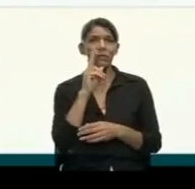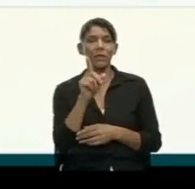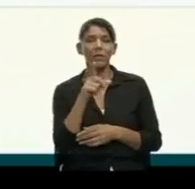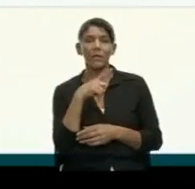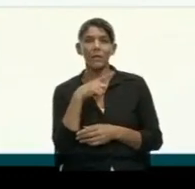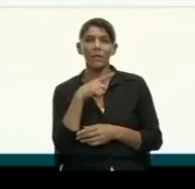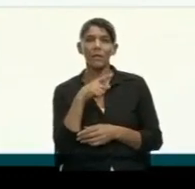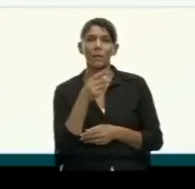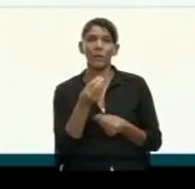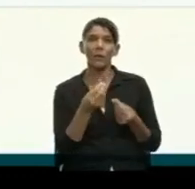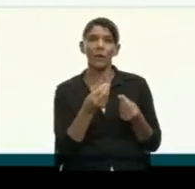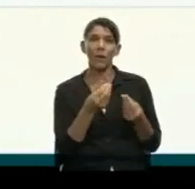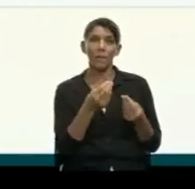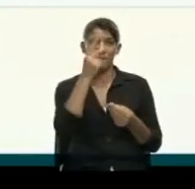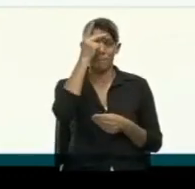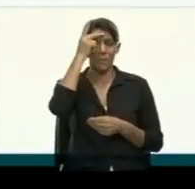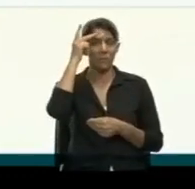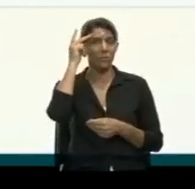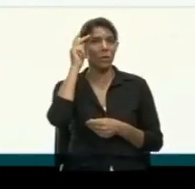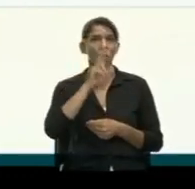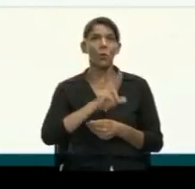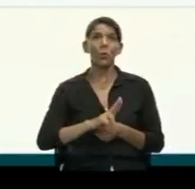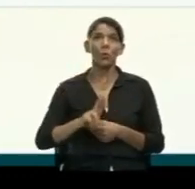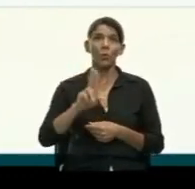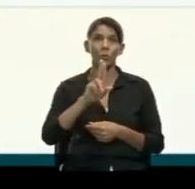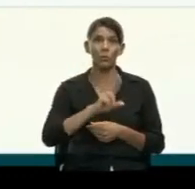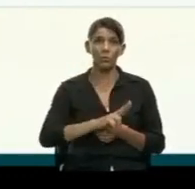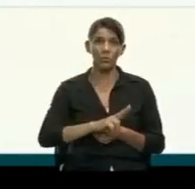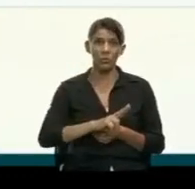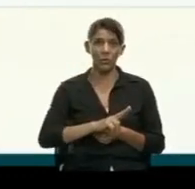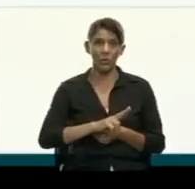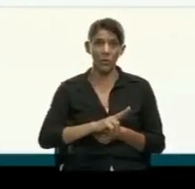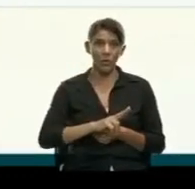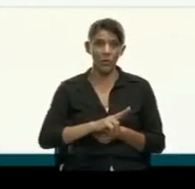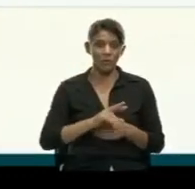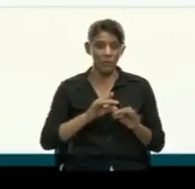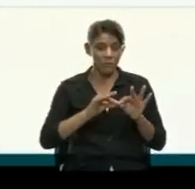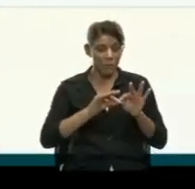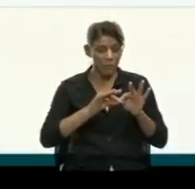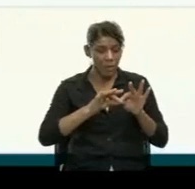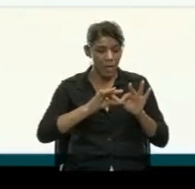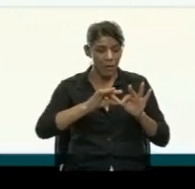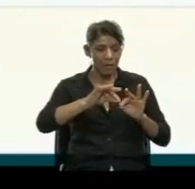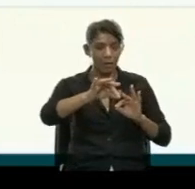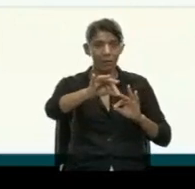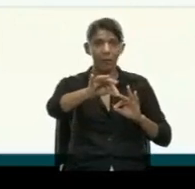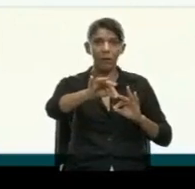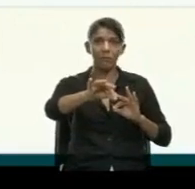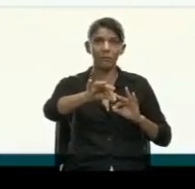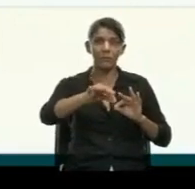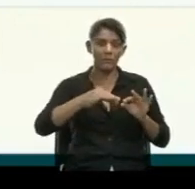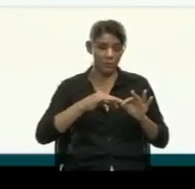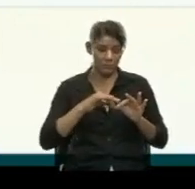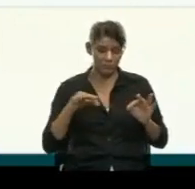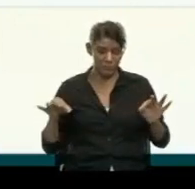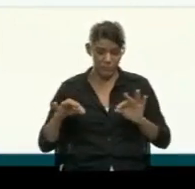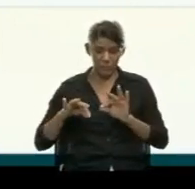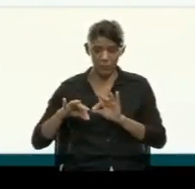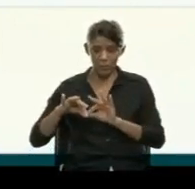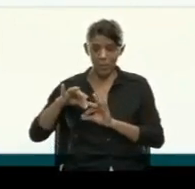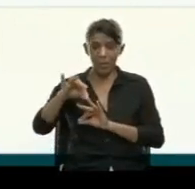que o empreiteiro utilizou a locação através de uma linha de face, né? Ele fez a locação pelas